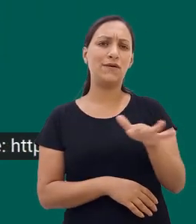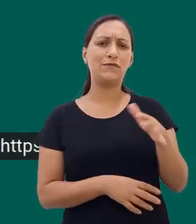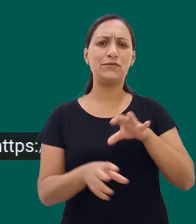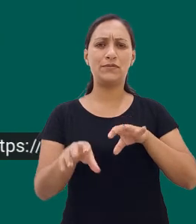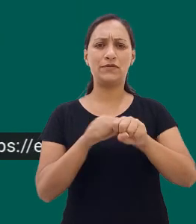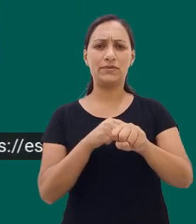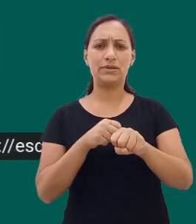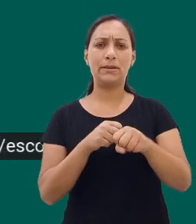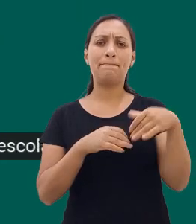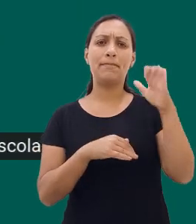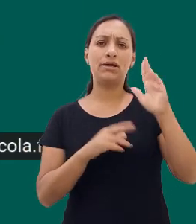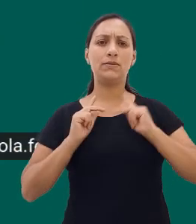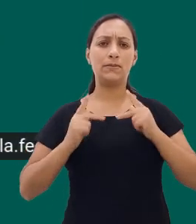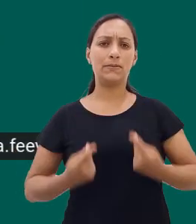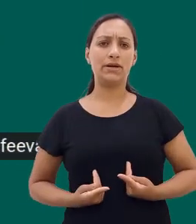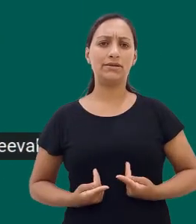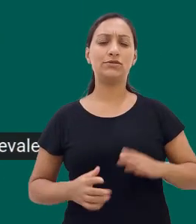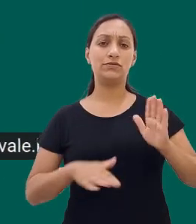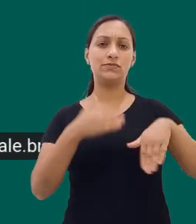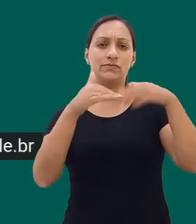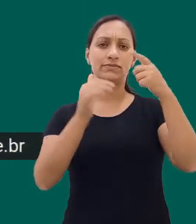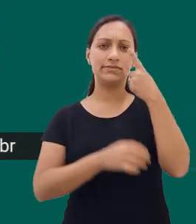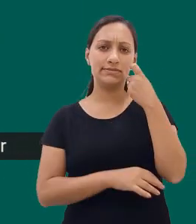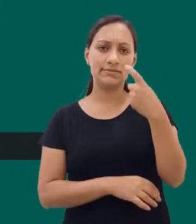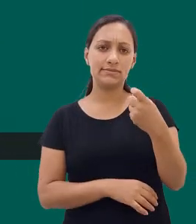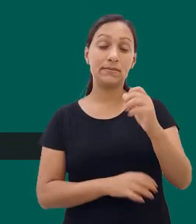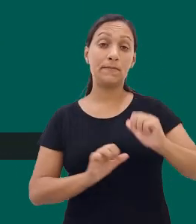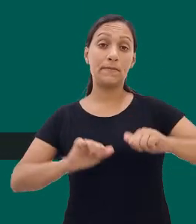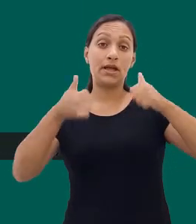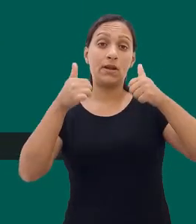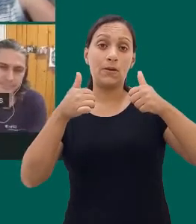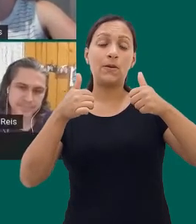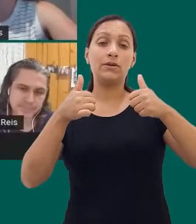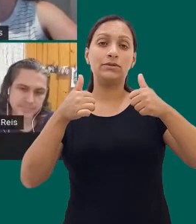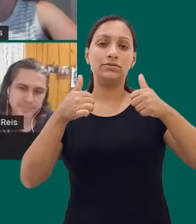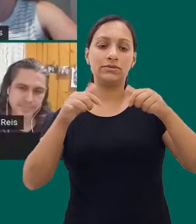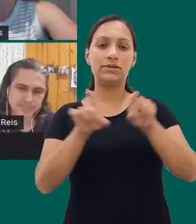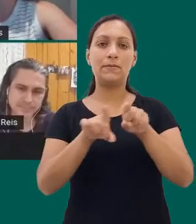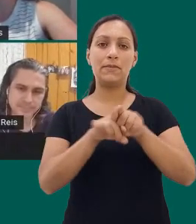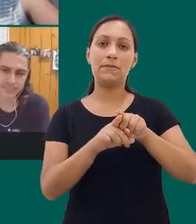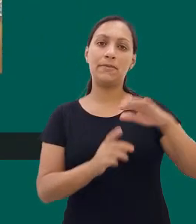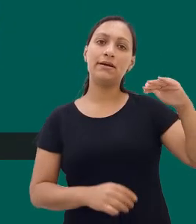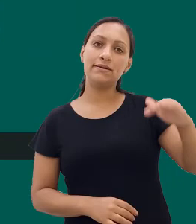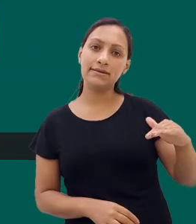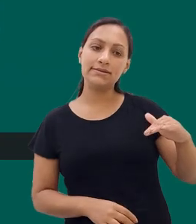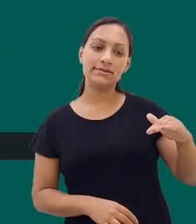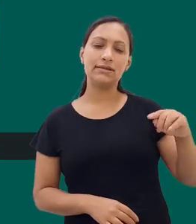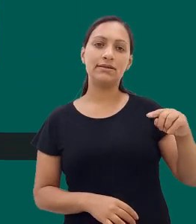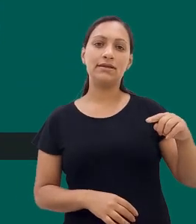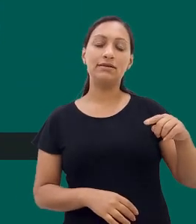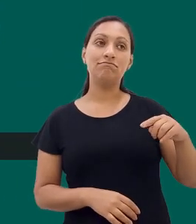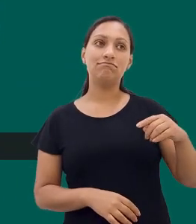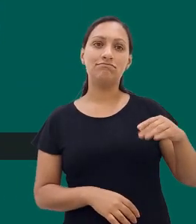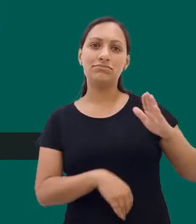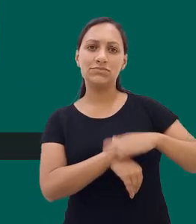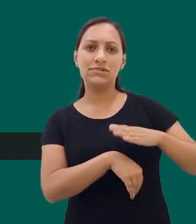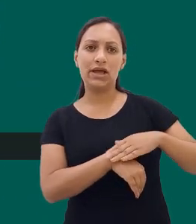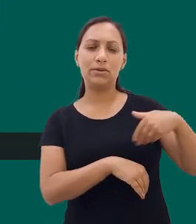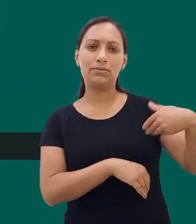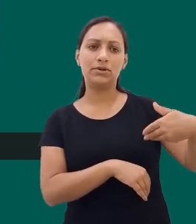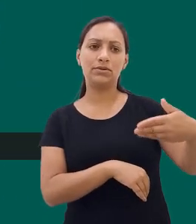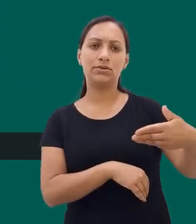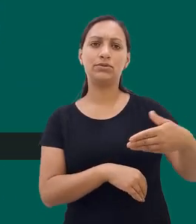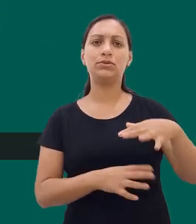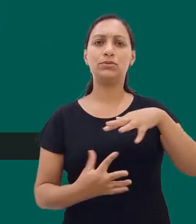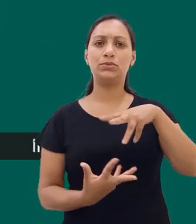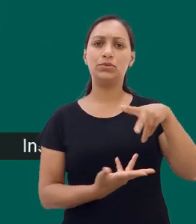mais humana, com um desenvolvimento mais interessante, vai ser melhor para o ser humaninho que vai viver daqui um tempo no resto aí